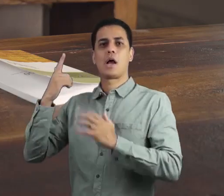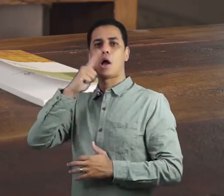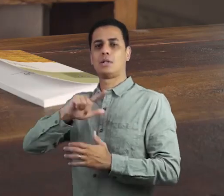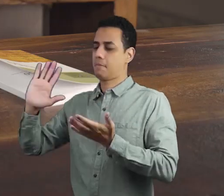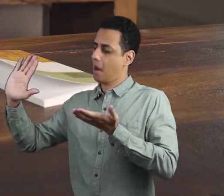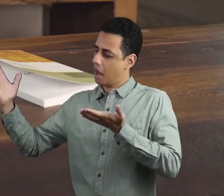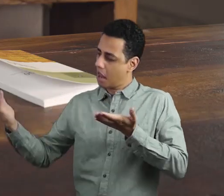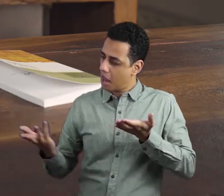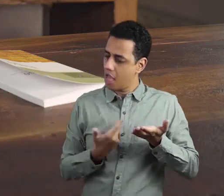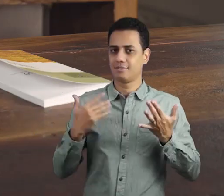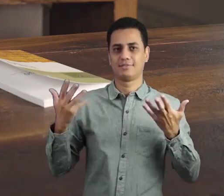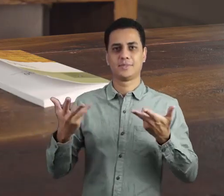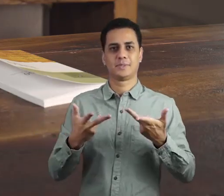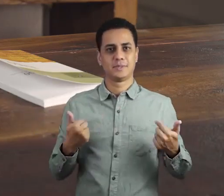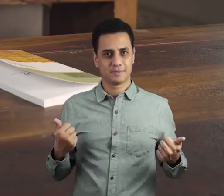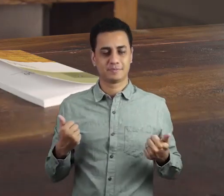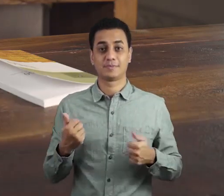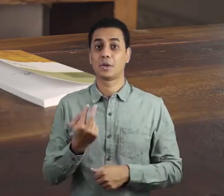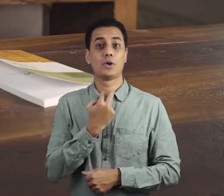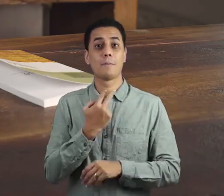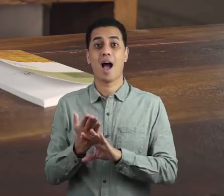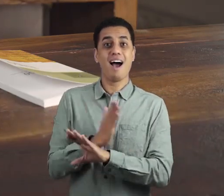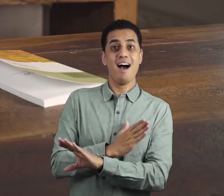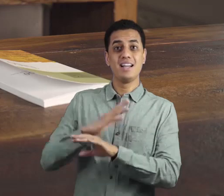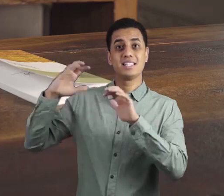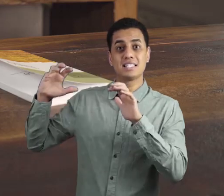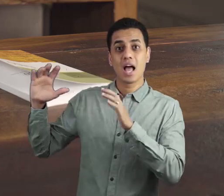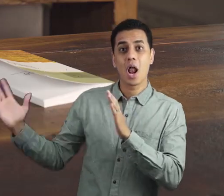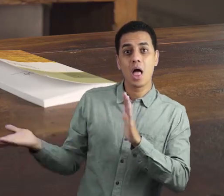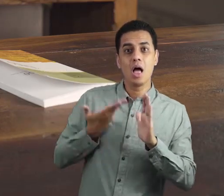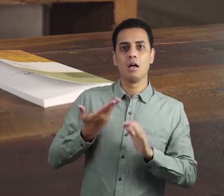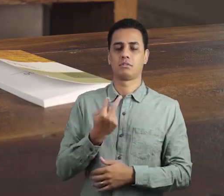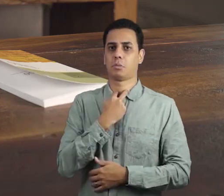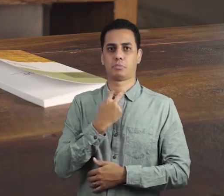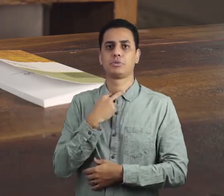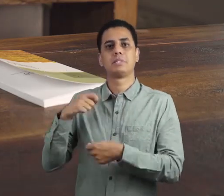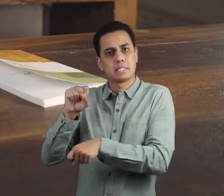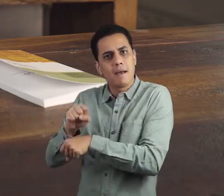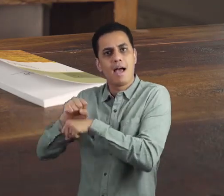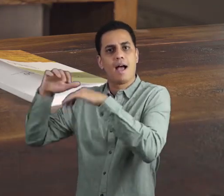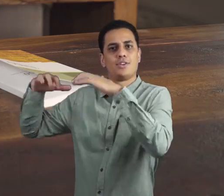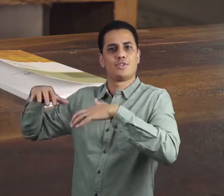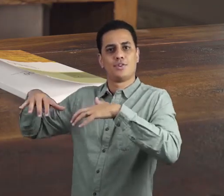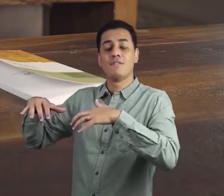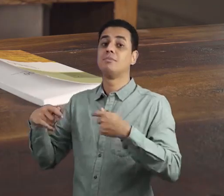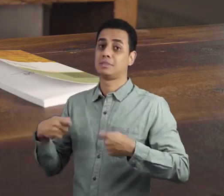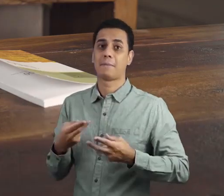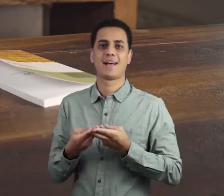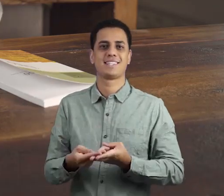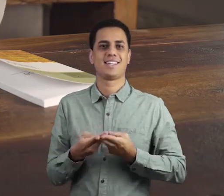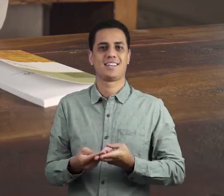nós iremos realmente experimentar a provisão dele. Quando ele vai usar o segundo exemplo, ele vai falar dos profetas que falaram em